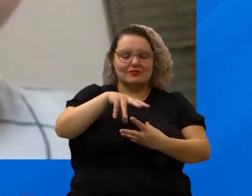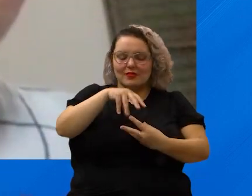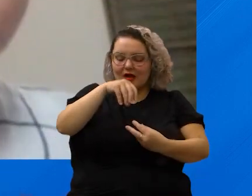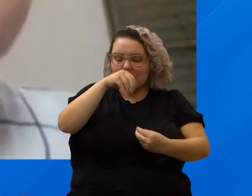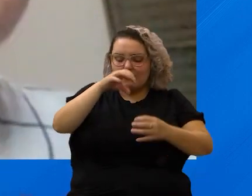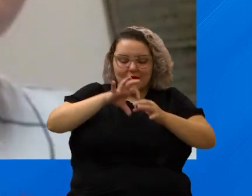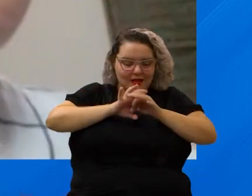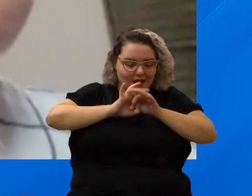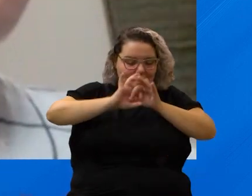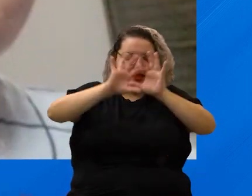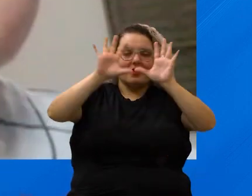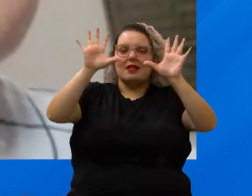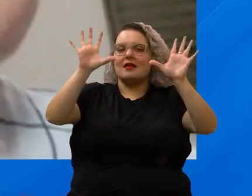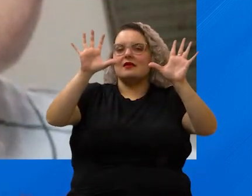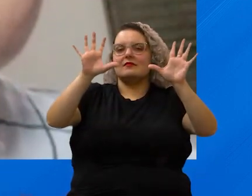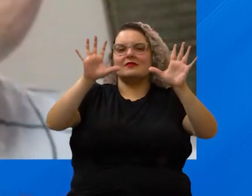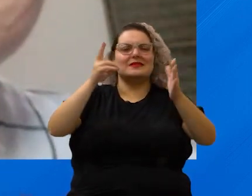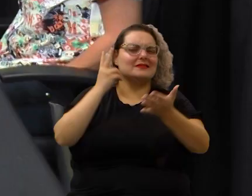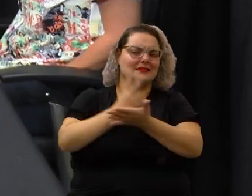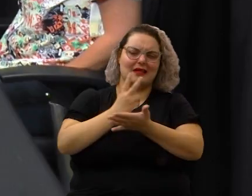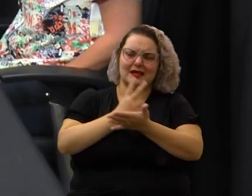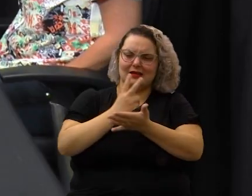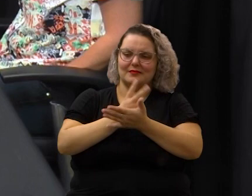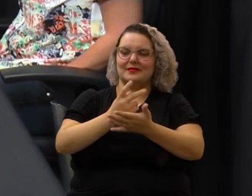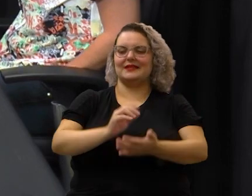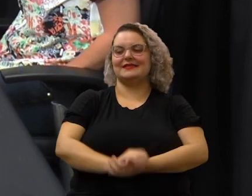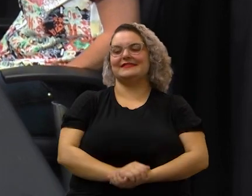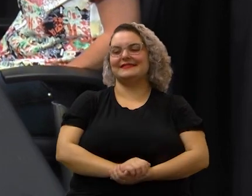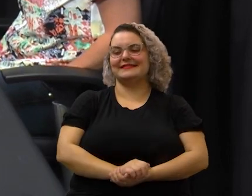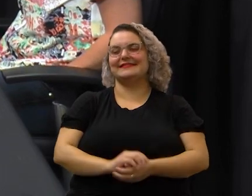livre desde muito pequenininha.